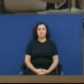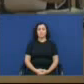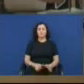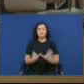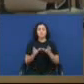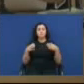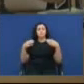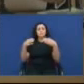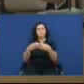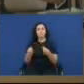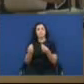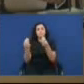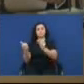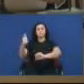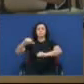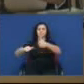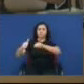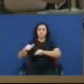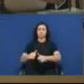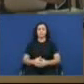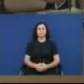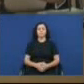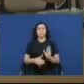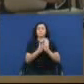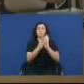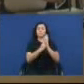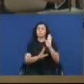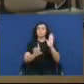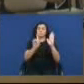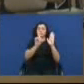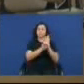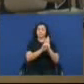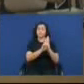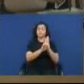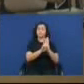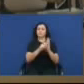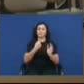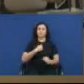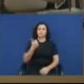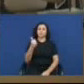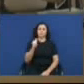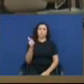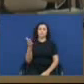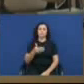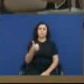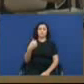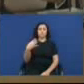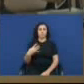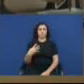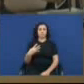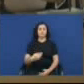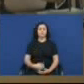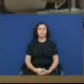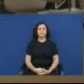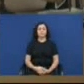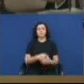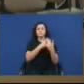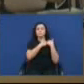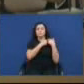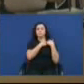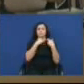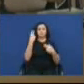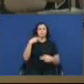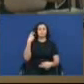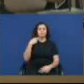Encaminhe-se às comissões competentes. Projeto de decreto legislativo número 11/2014. Autor